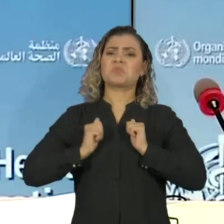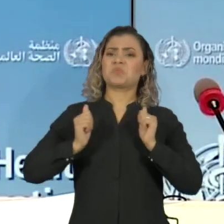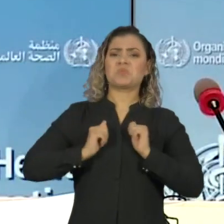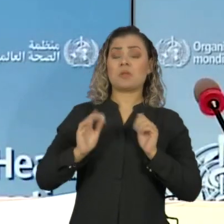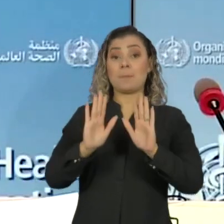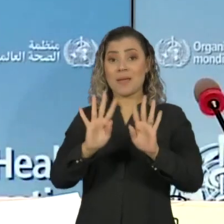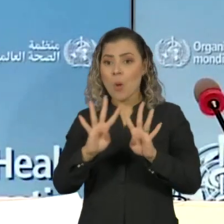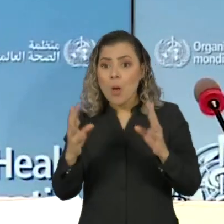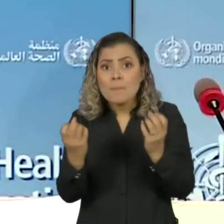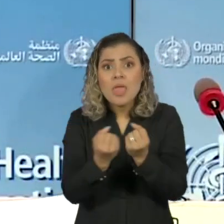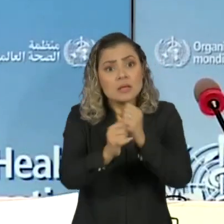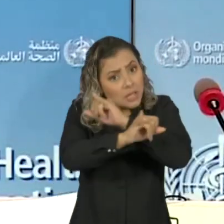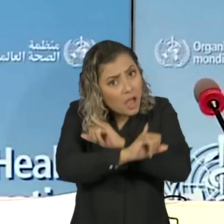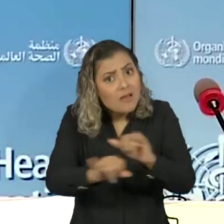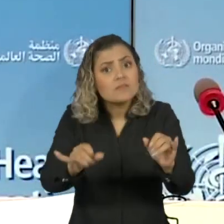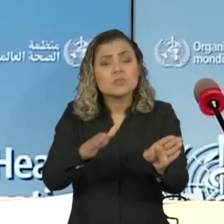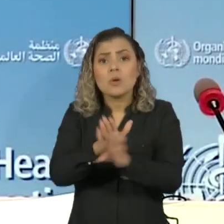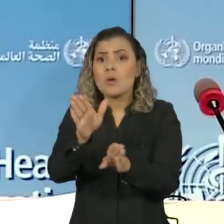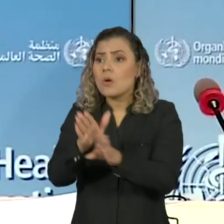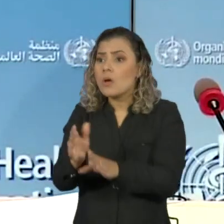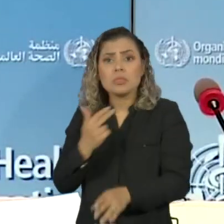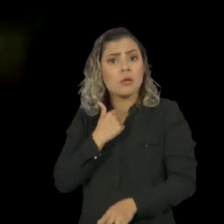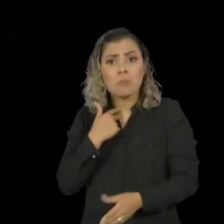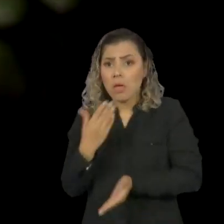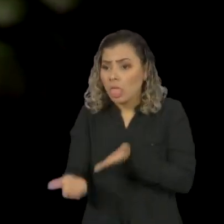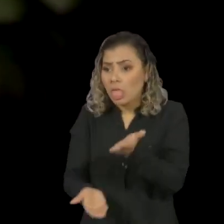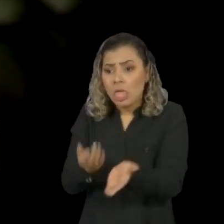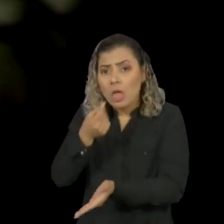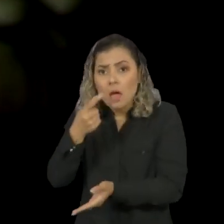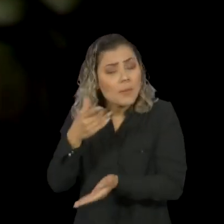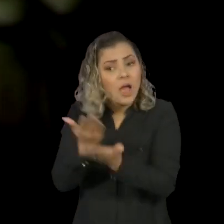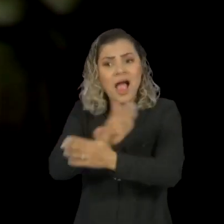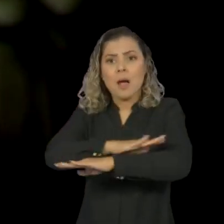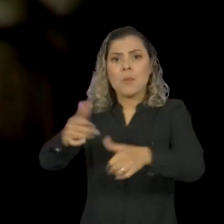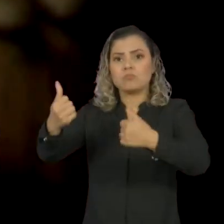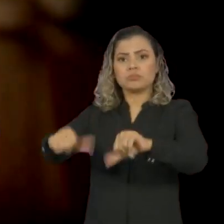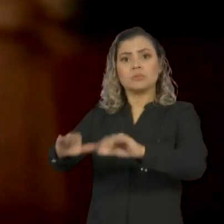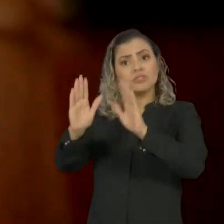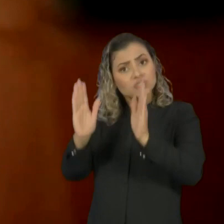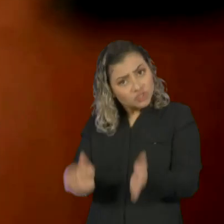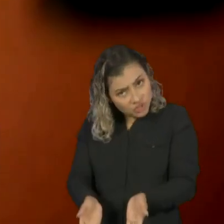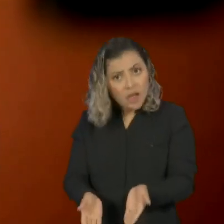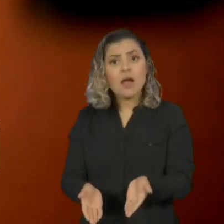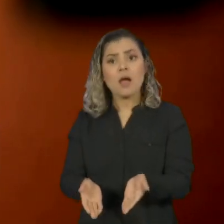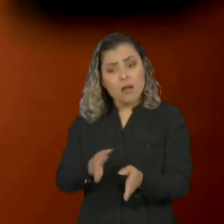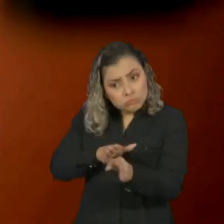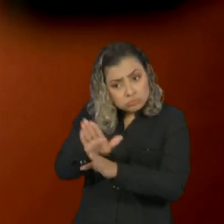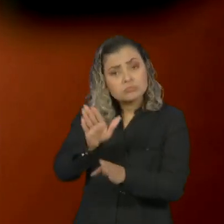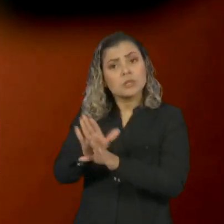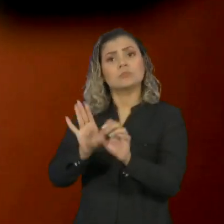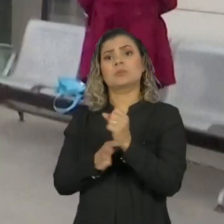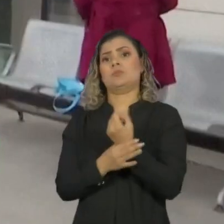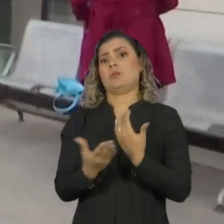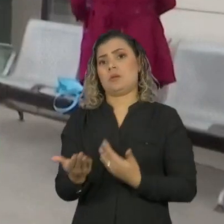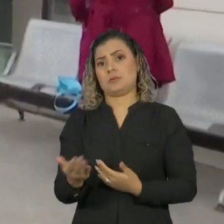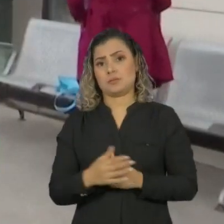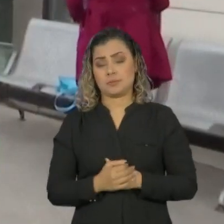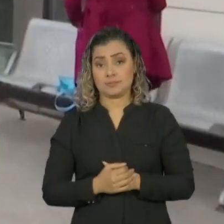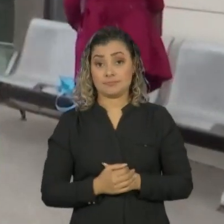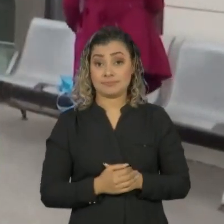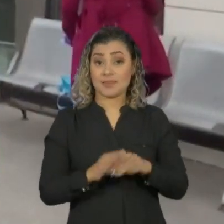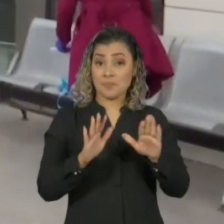a Organização Mundial da Saúde suspender os ensaios clínicos da hidroxicloroquina por questões de segurança.